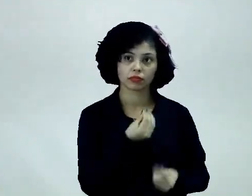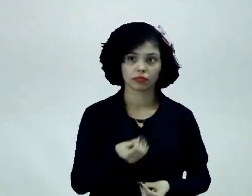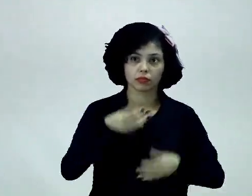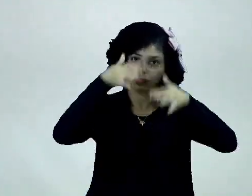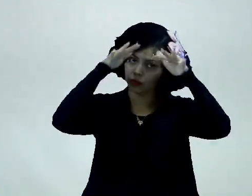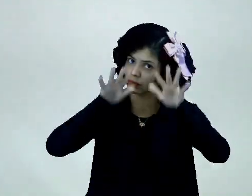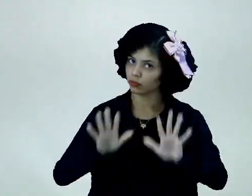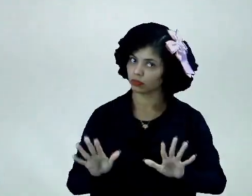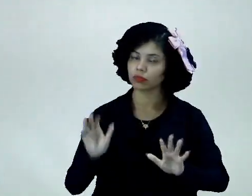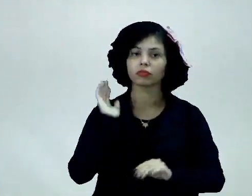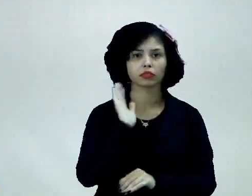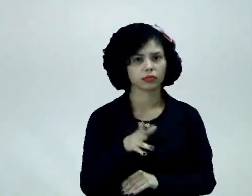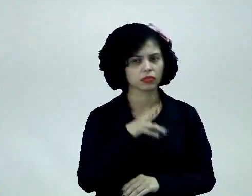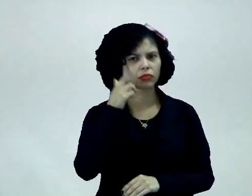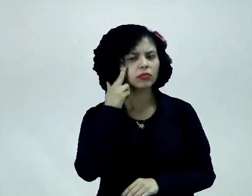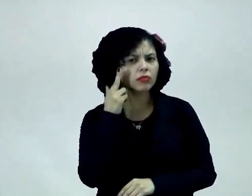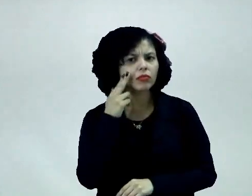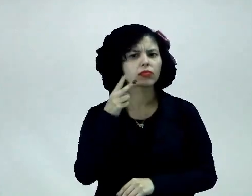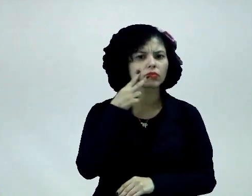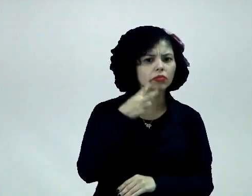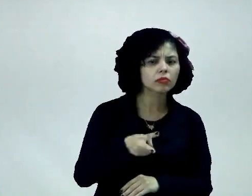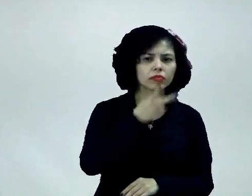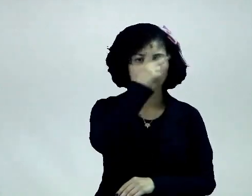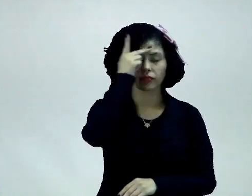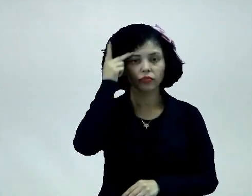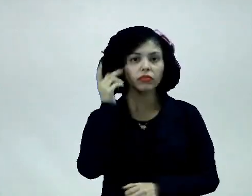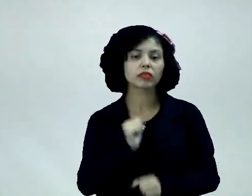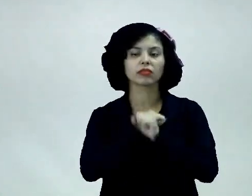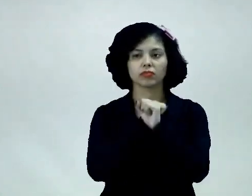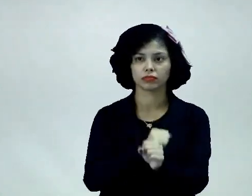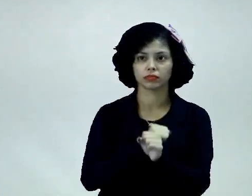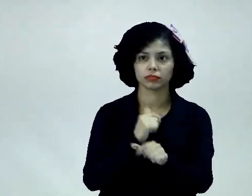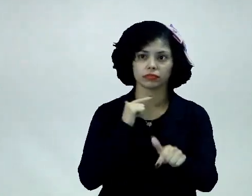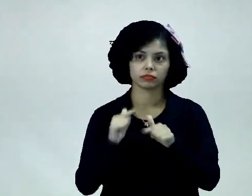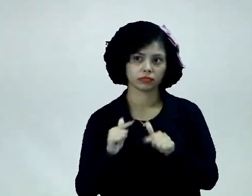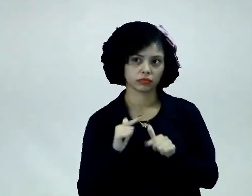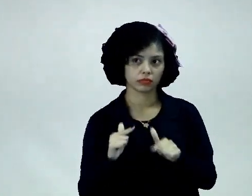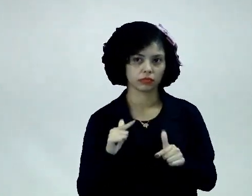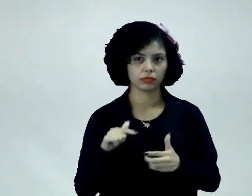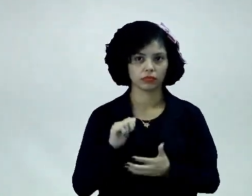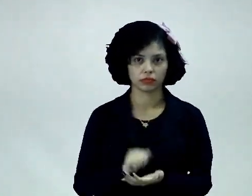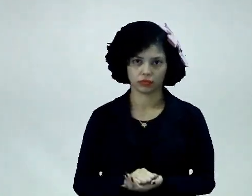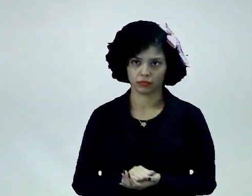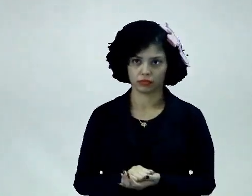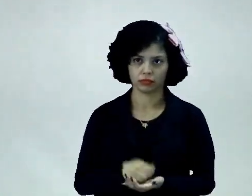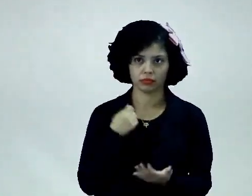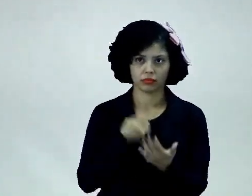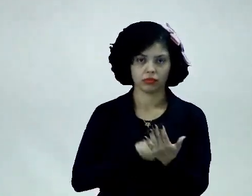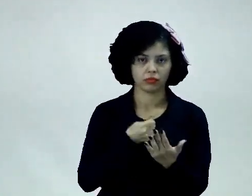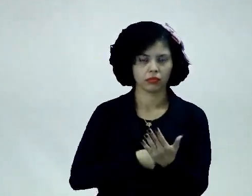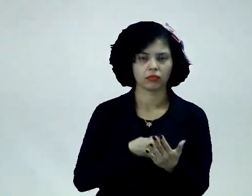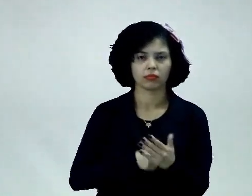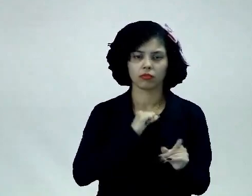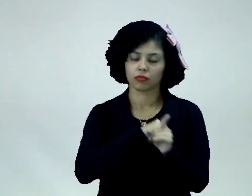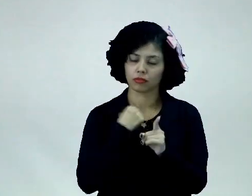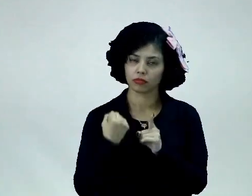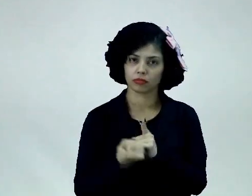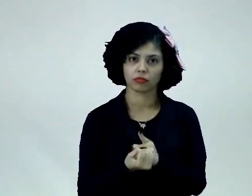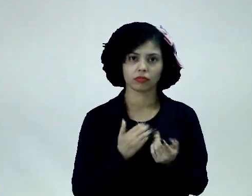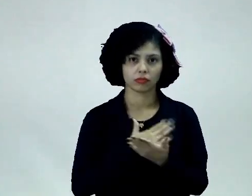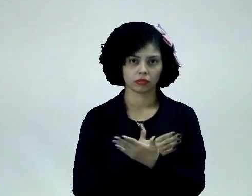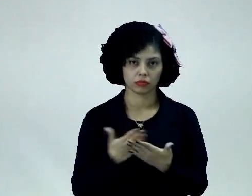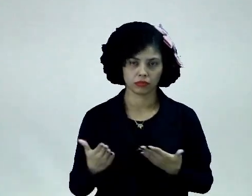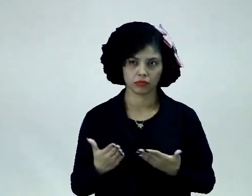algo natural. Já era tão comum ver aquelas pessoas trabalhando em áreas subalternas aí da sociedade